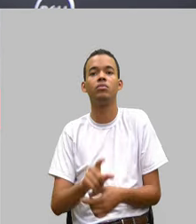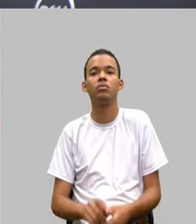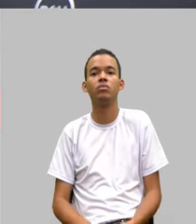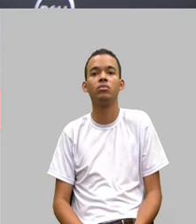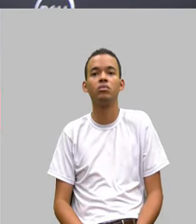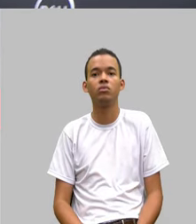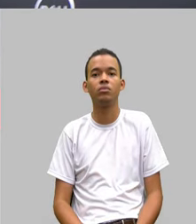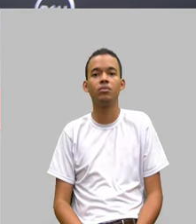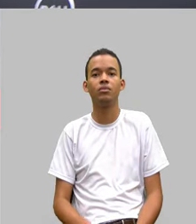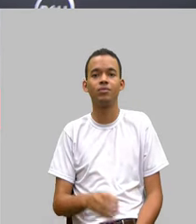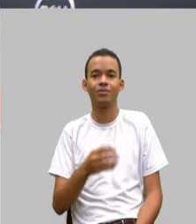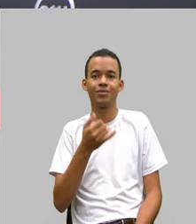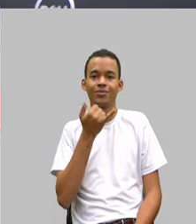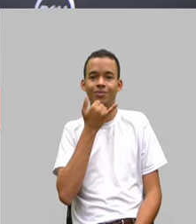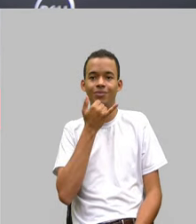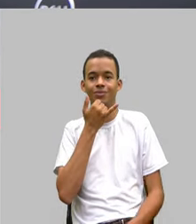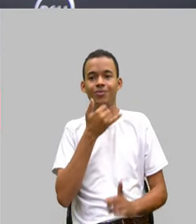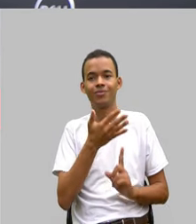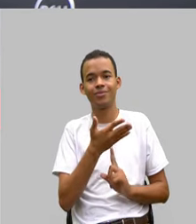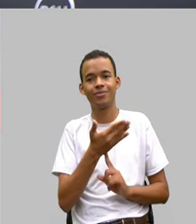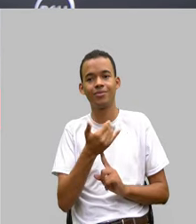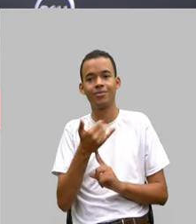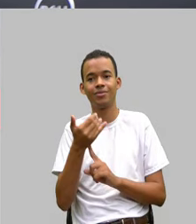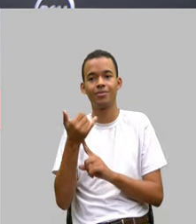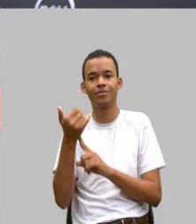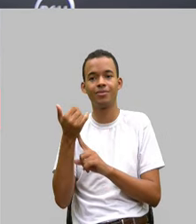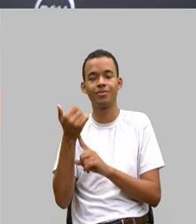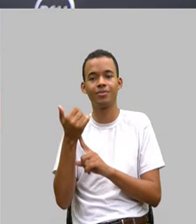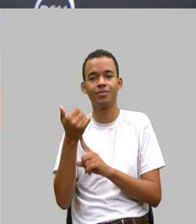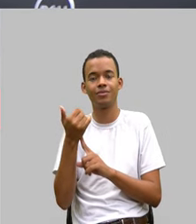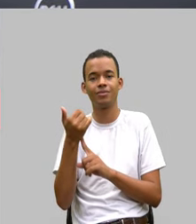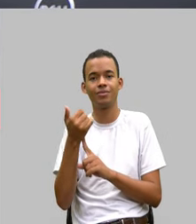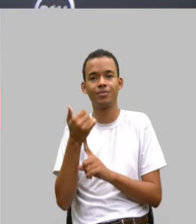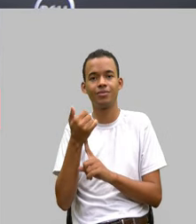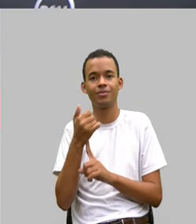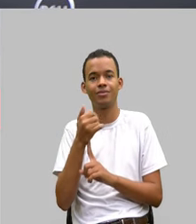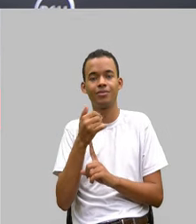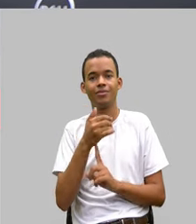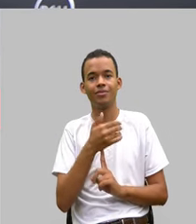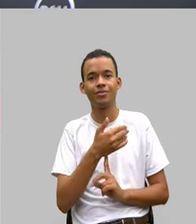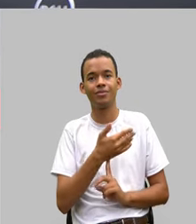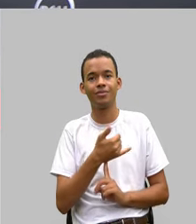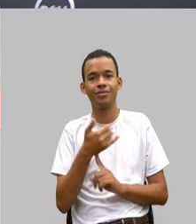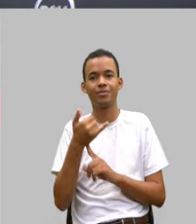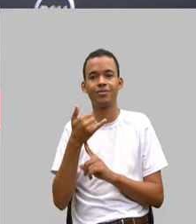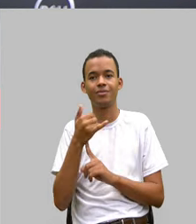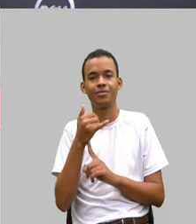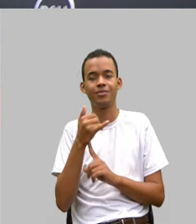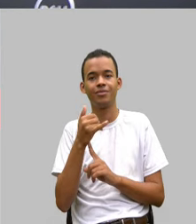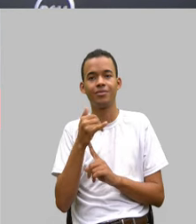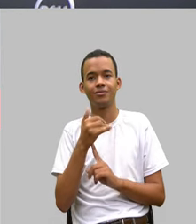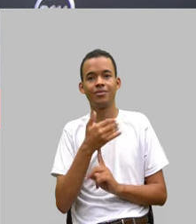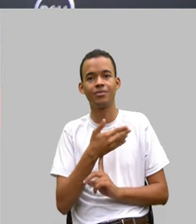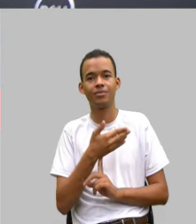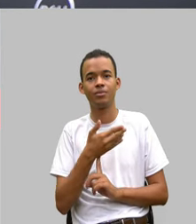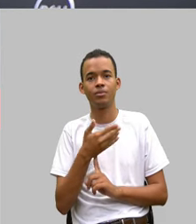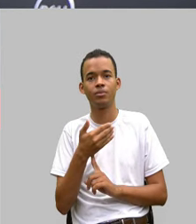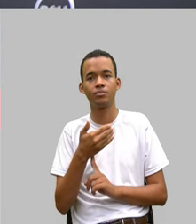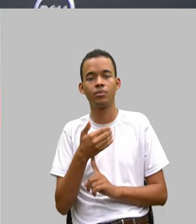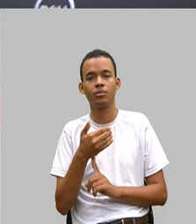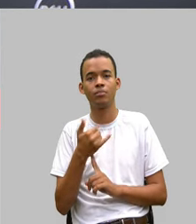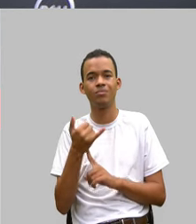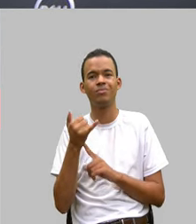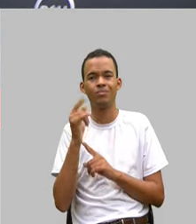gente tecnologia realmente Oi então o oi oi então o meu